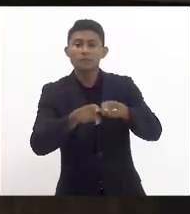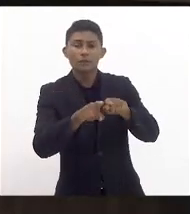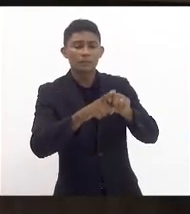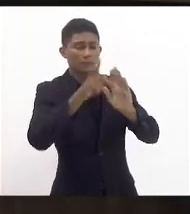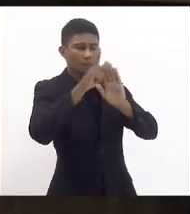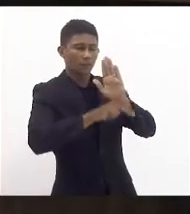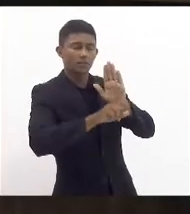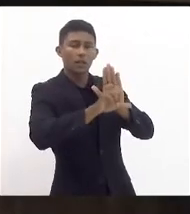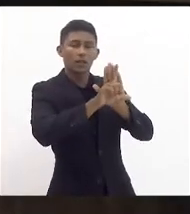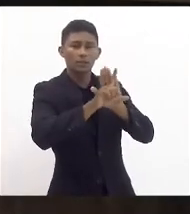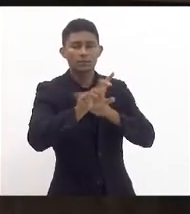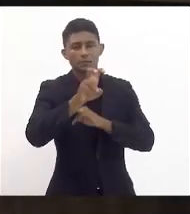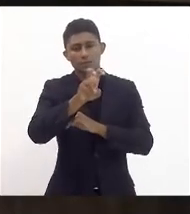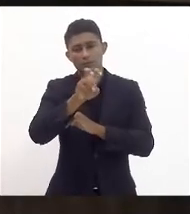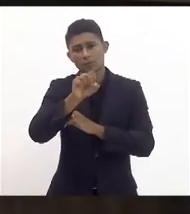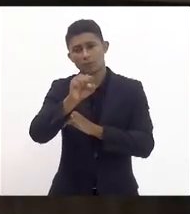lei